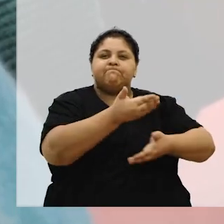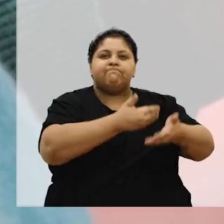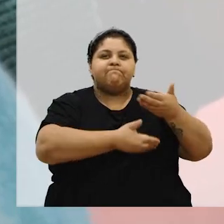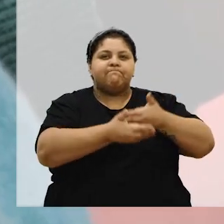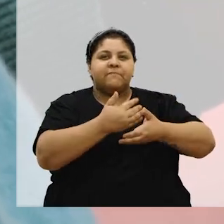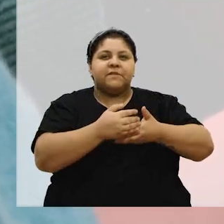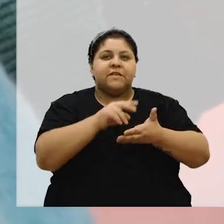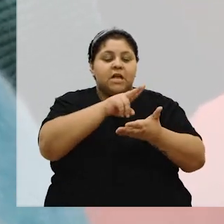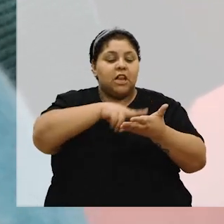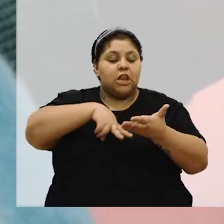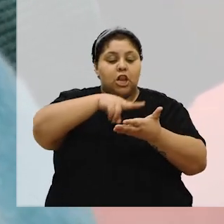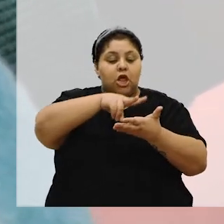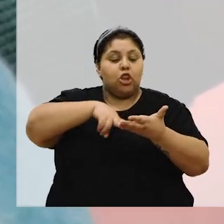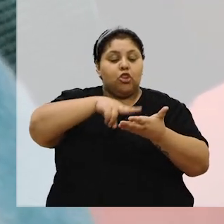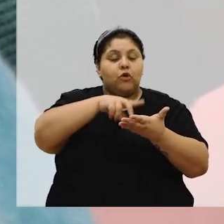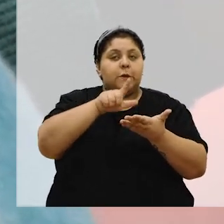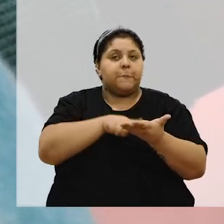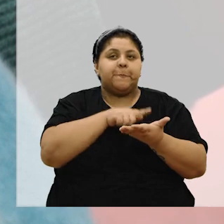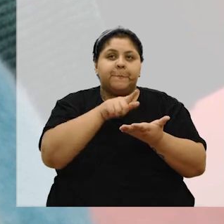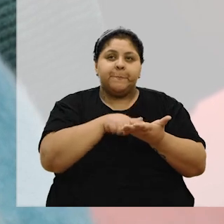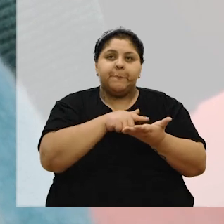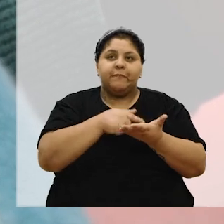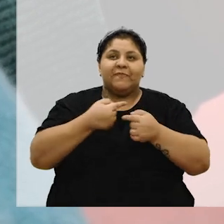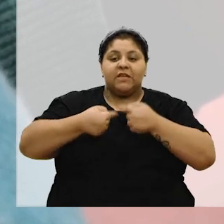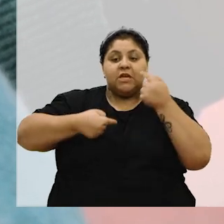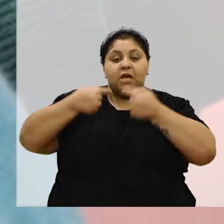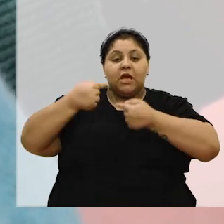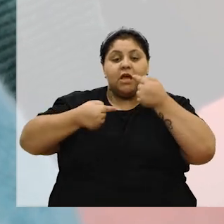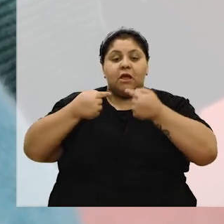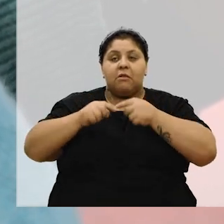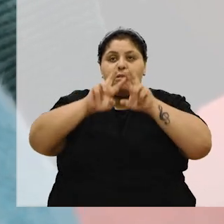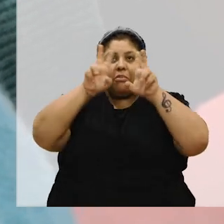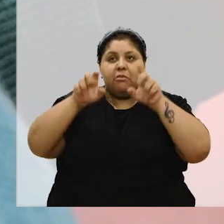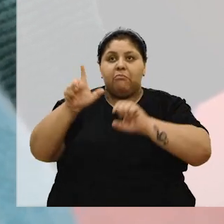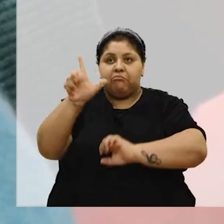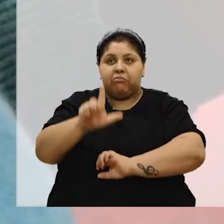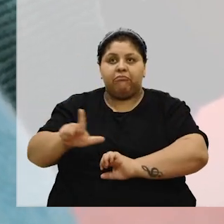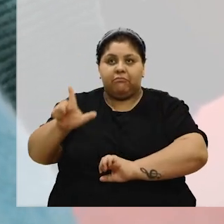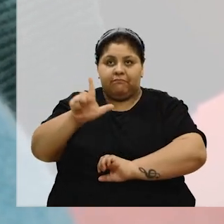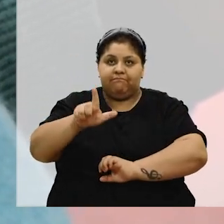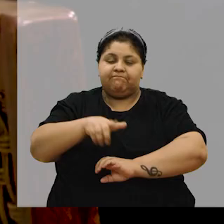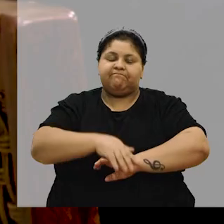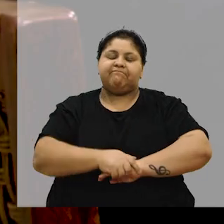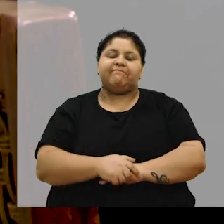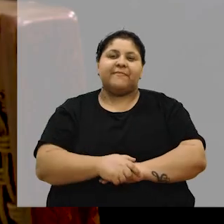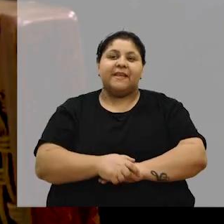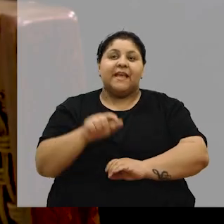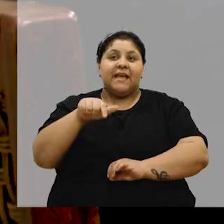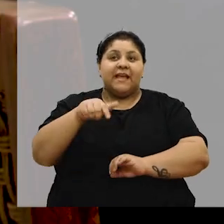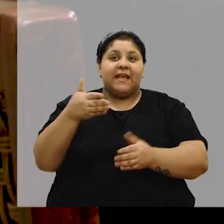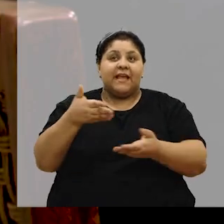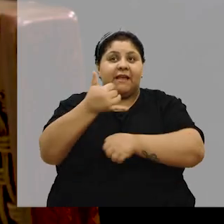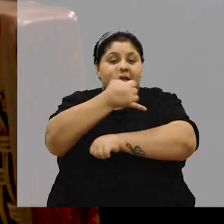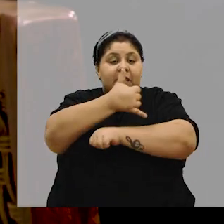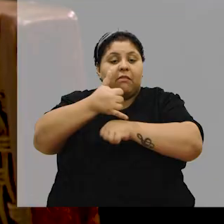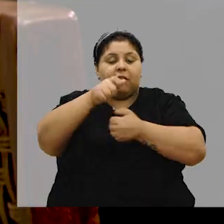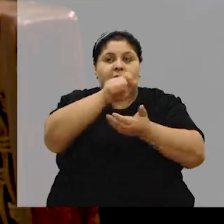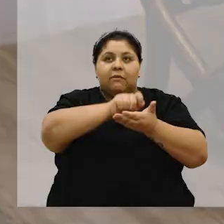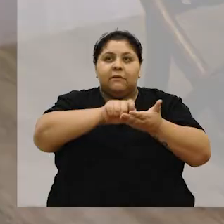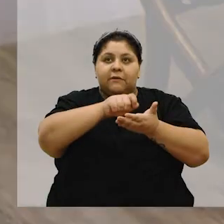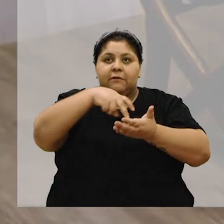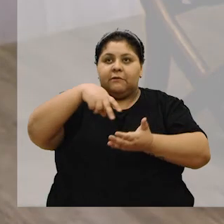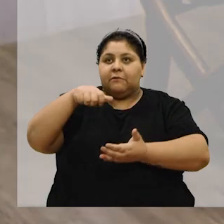troca de ideias, leitura de trechos de obras e debates sobre temas literários. Por aqui já